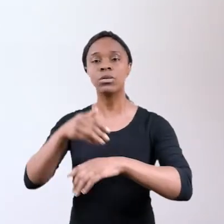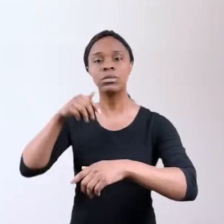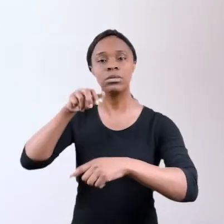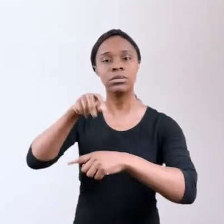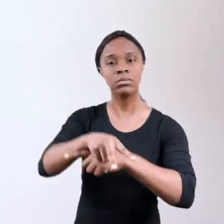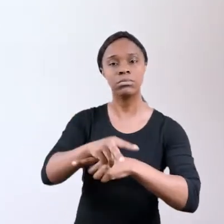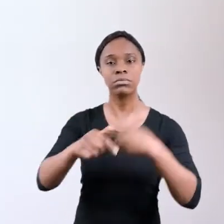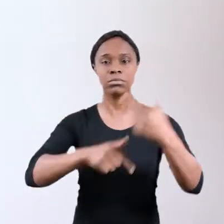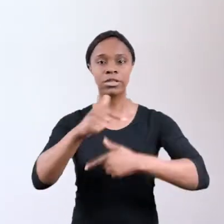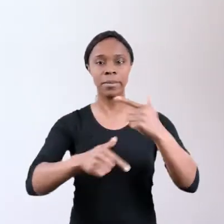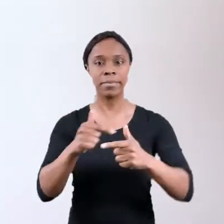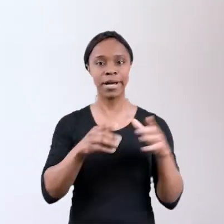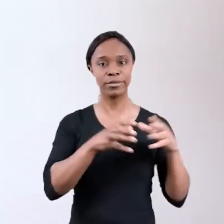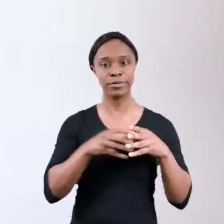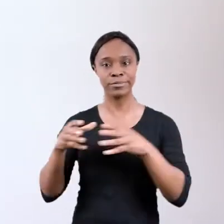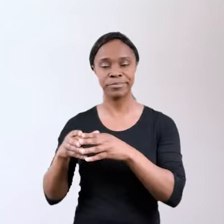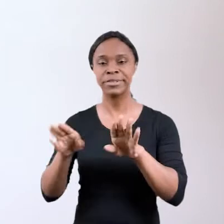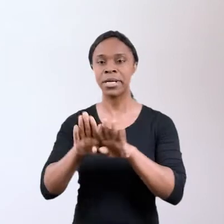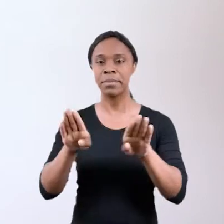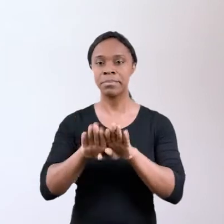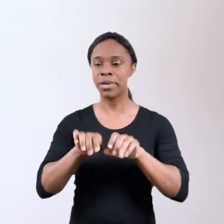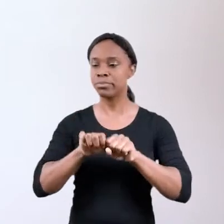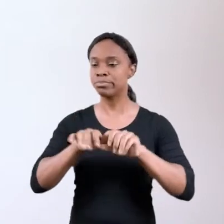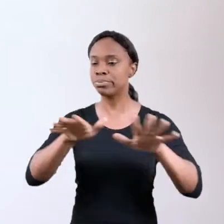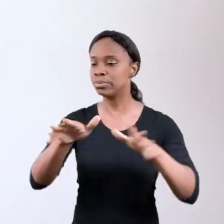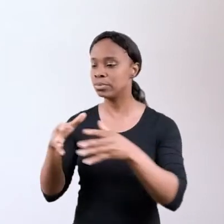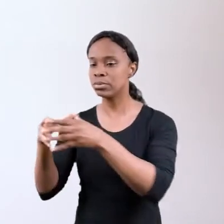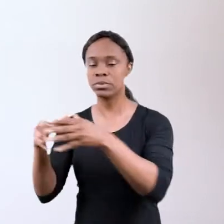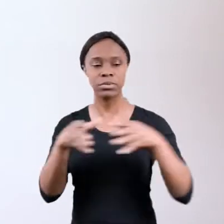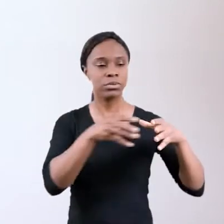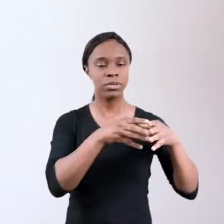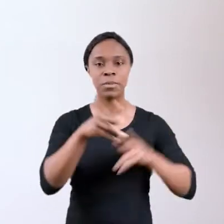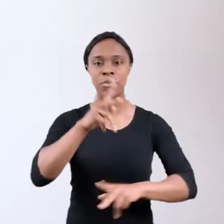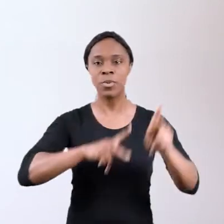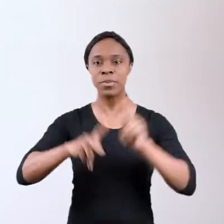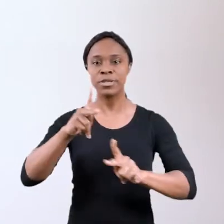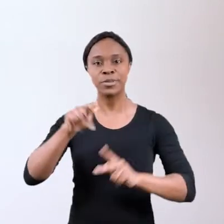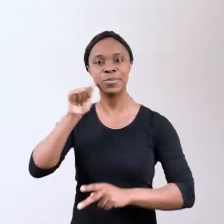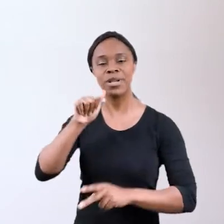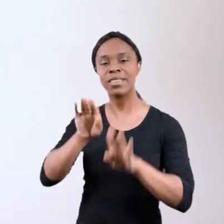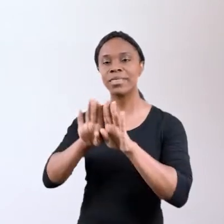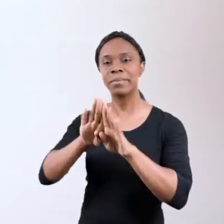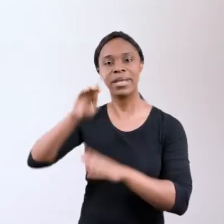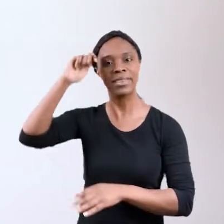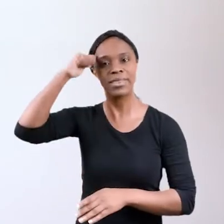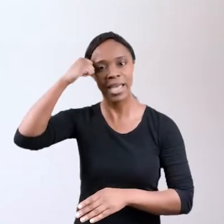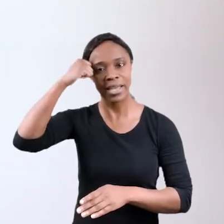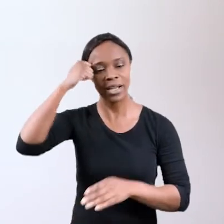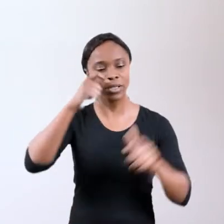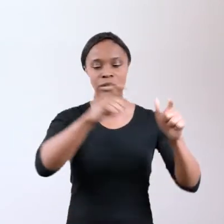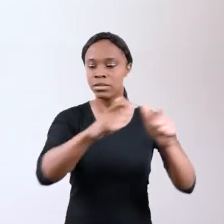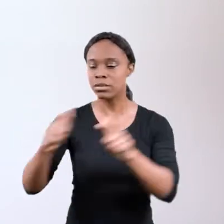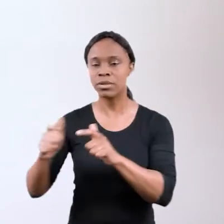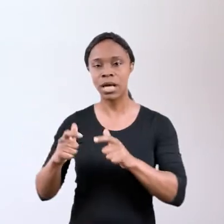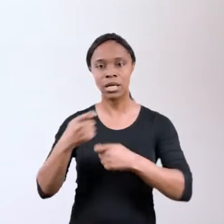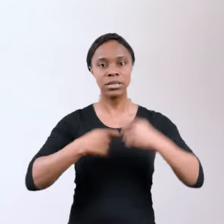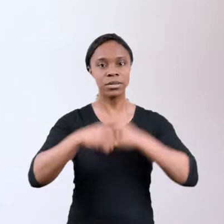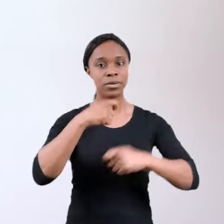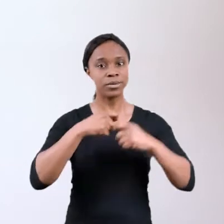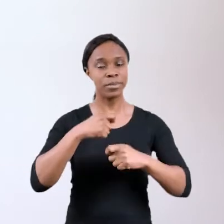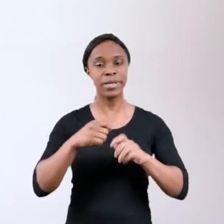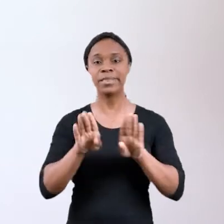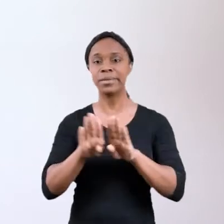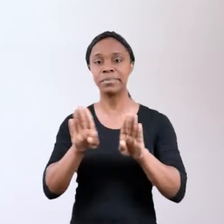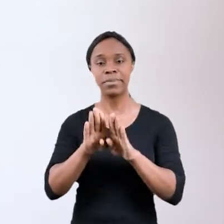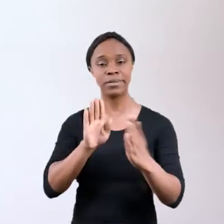grupos, a distribuição de mulheres e da população negra nas diferentes ocupações e setores da economia, e